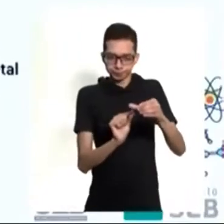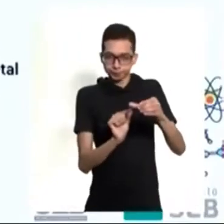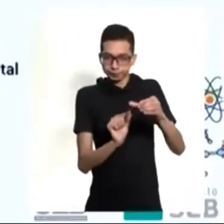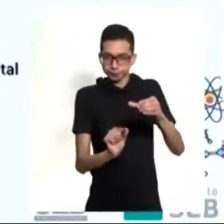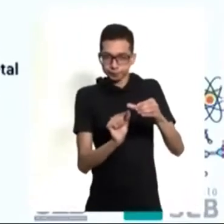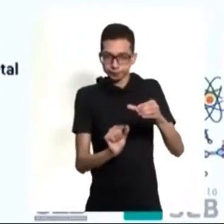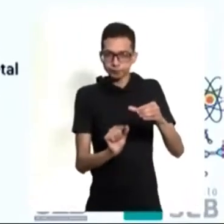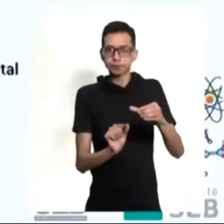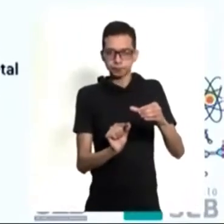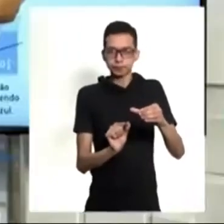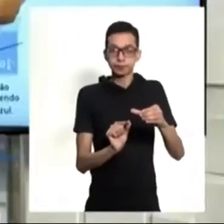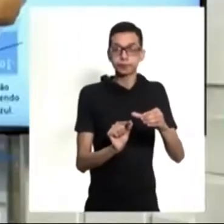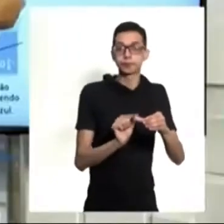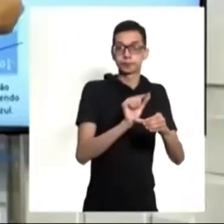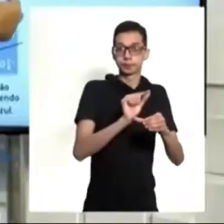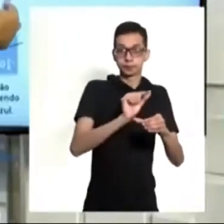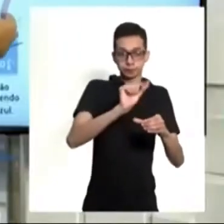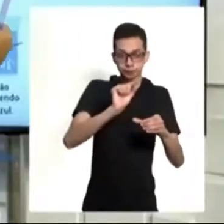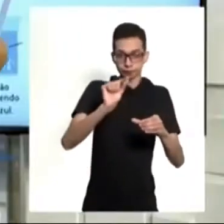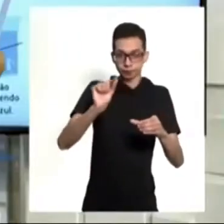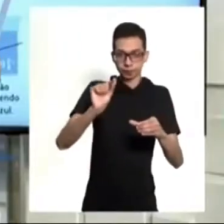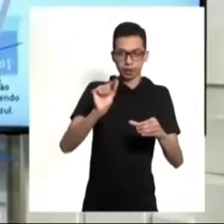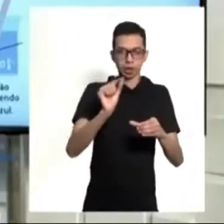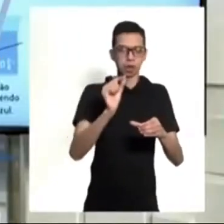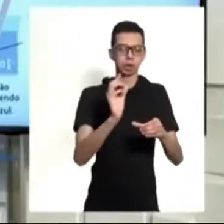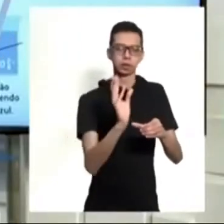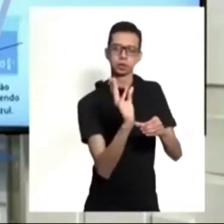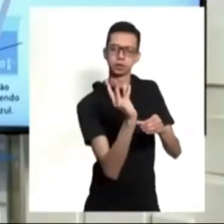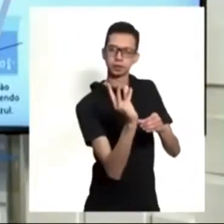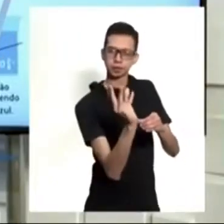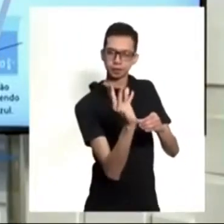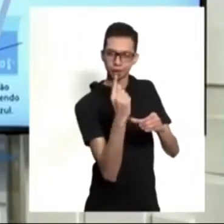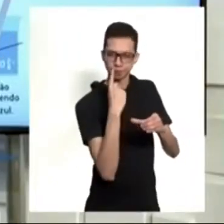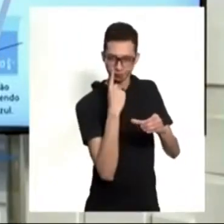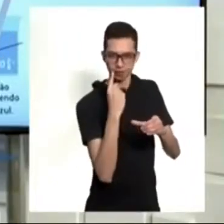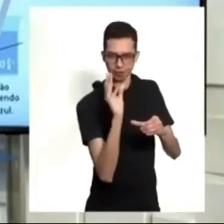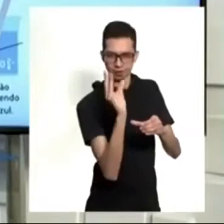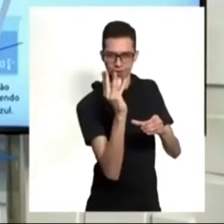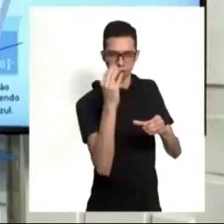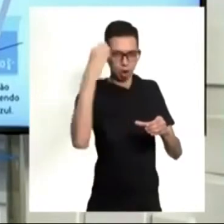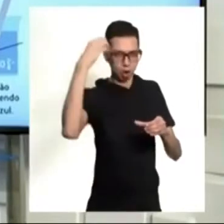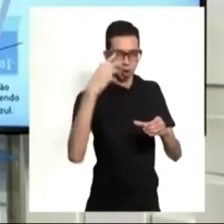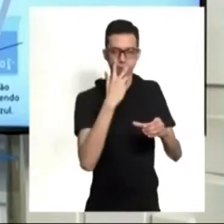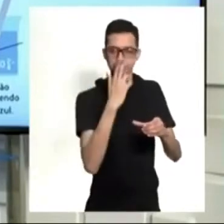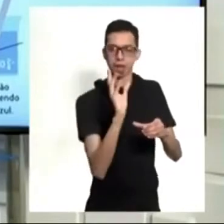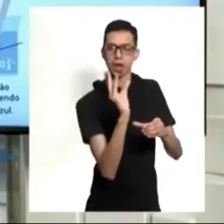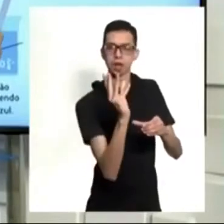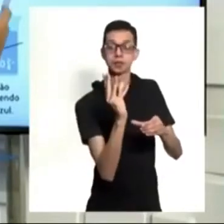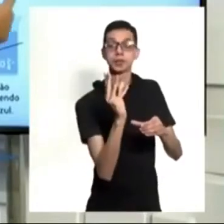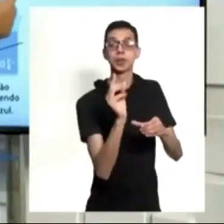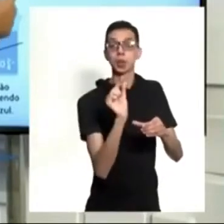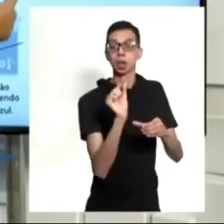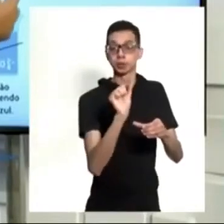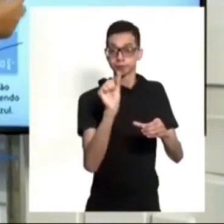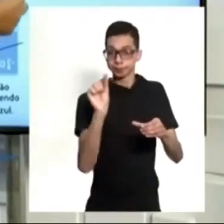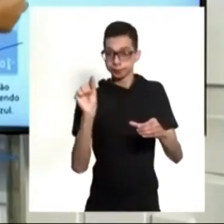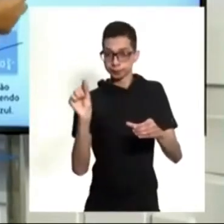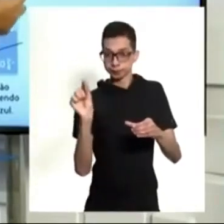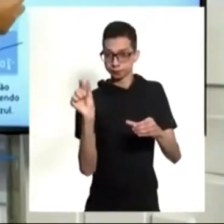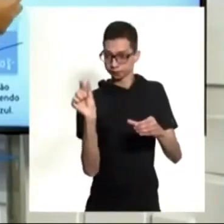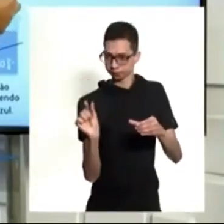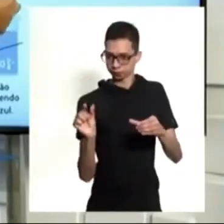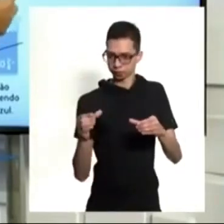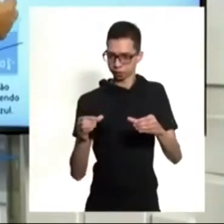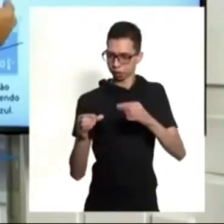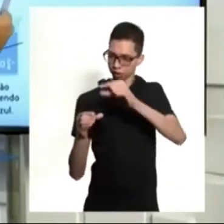do circuito, né? E coloca do outro lado aqui, gente, um pedaço de cobre. Tá vendo? Esse cobre aqui, gente, olha só, cobre